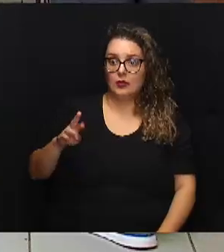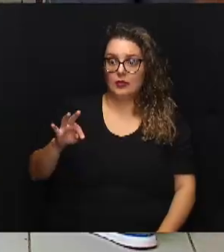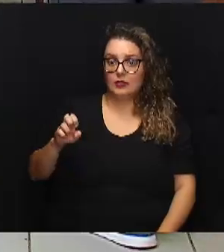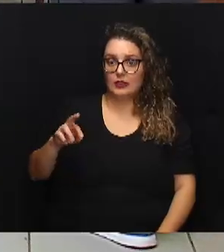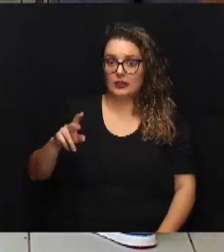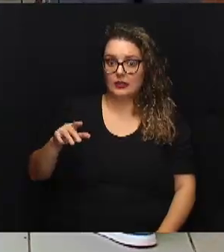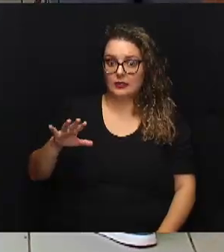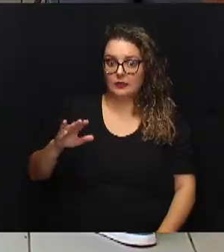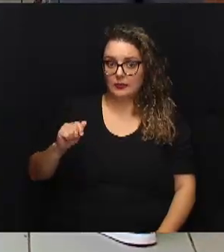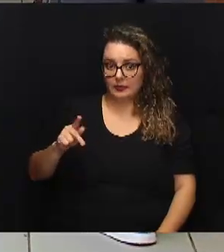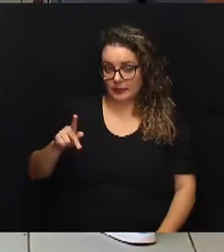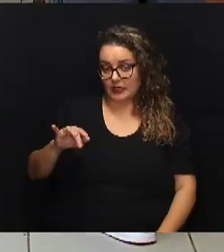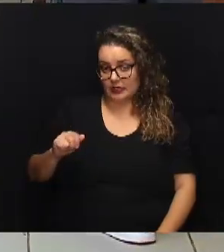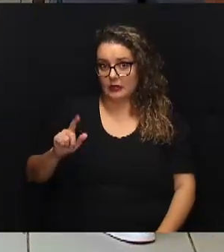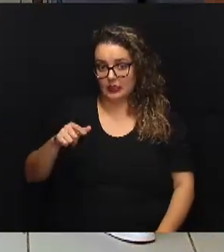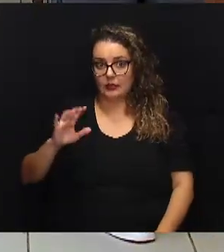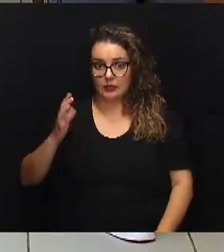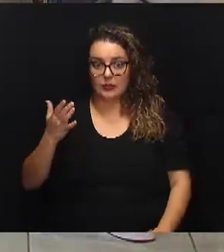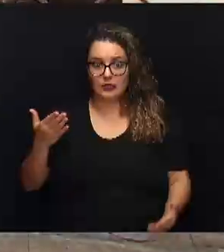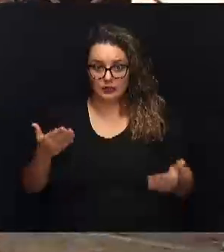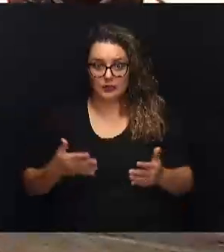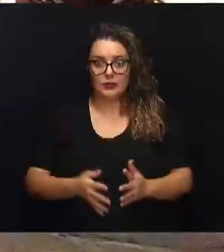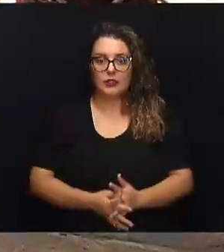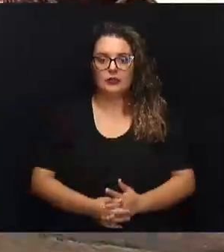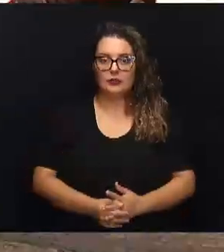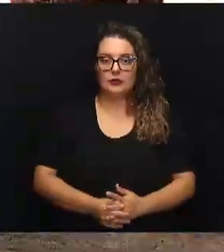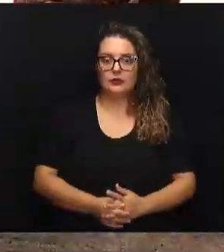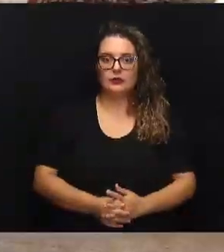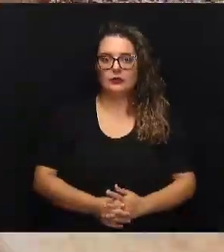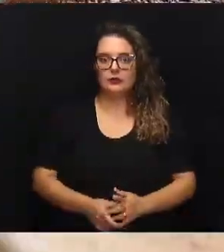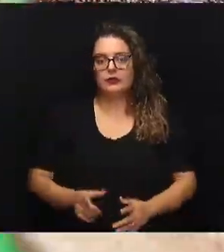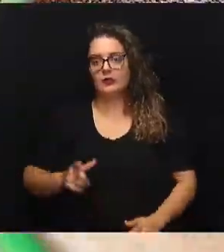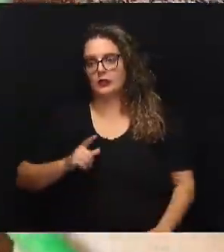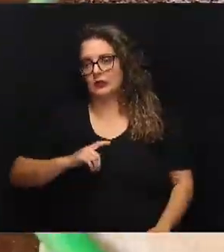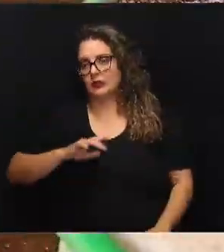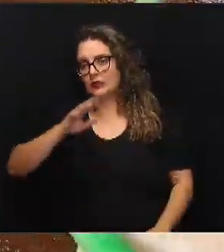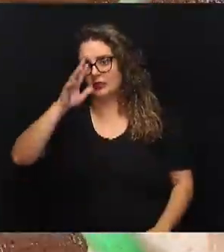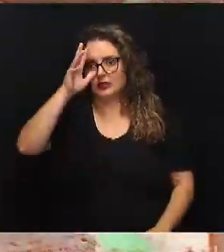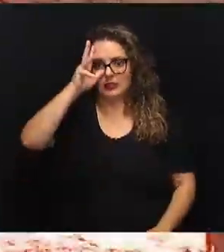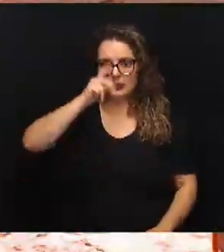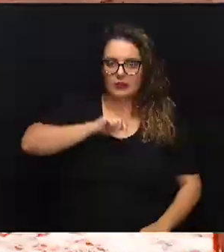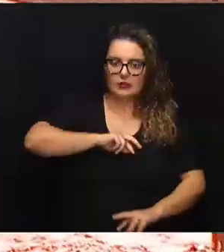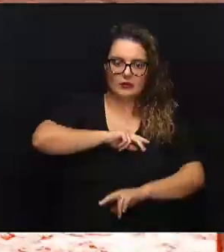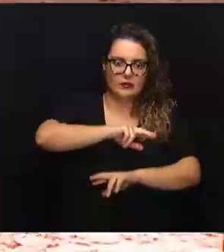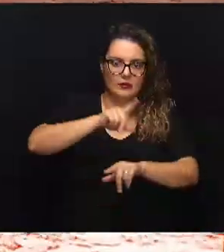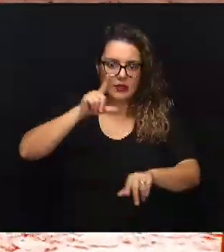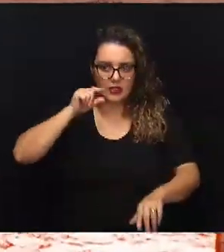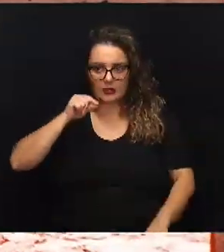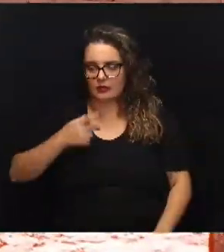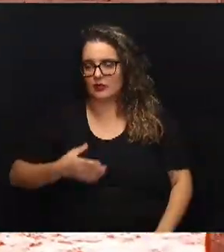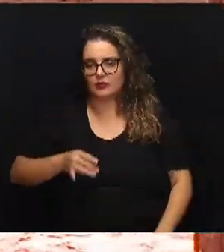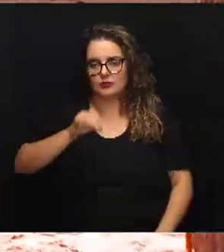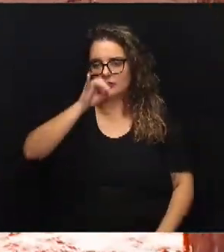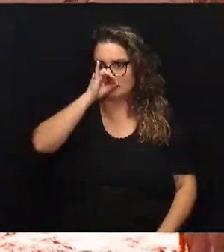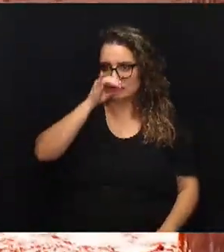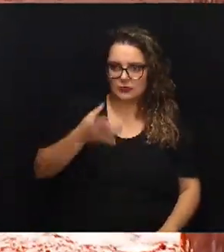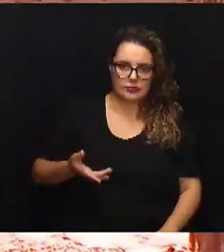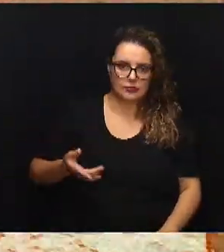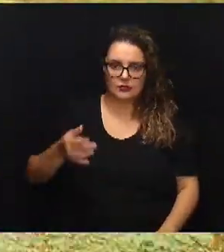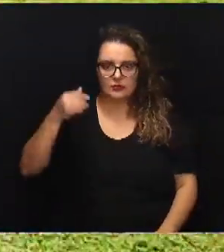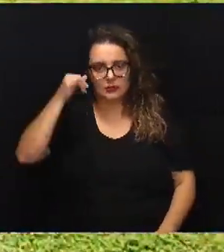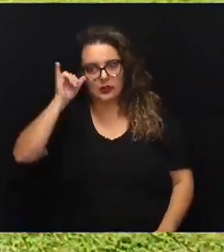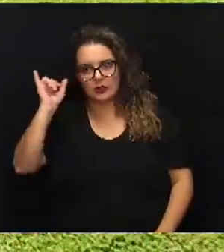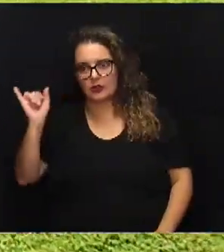acontecendo agora, né? Então tem aves, tem suíno, tem bovinos,